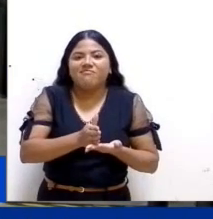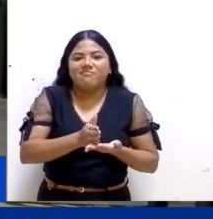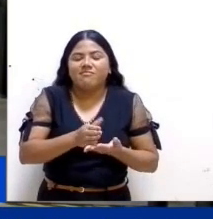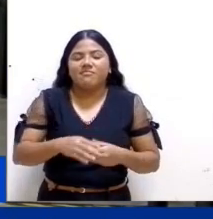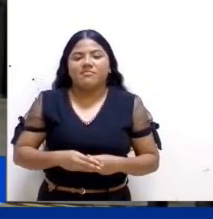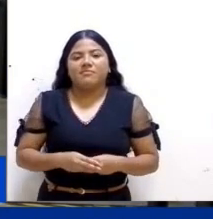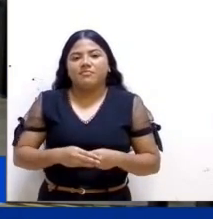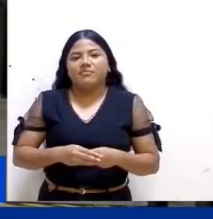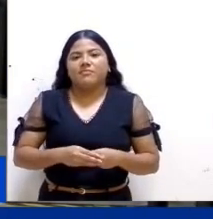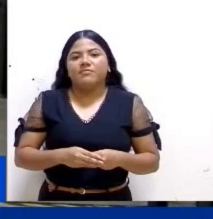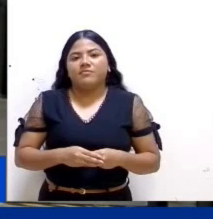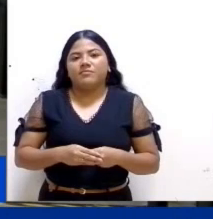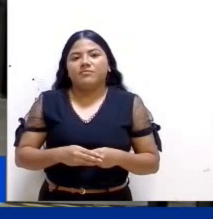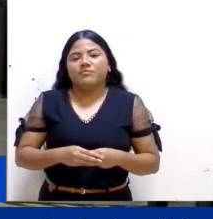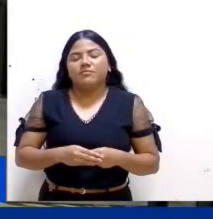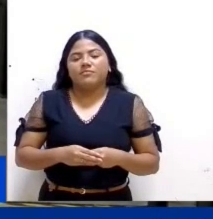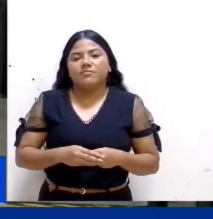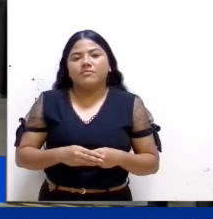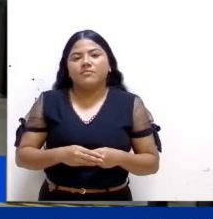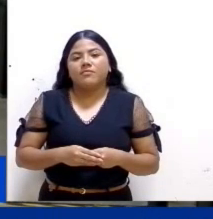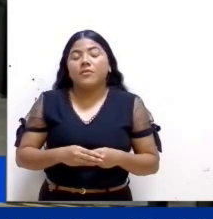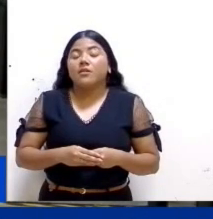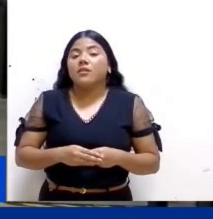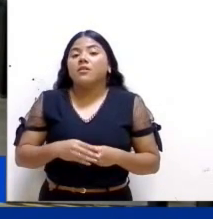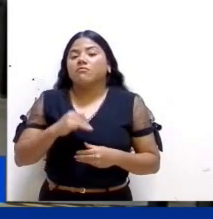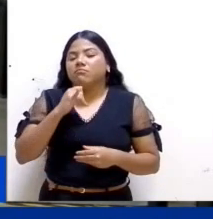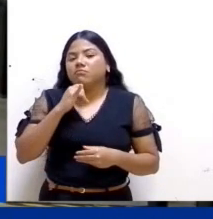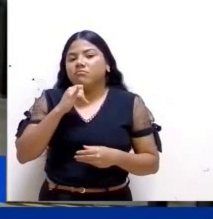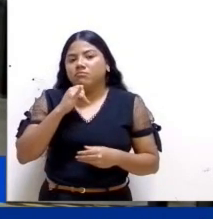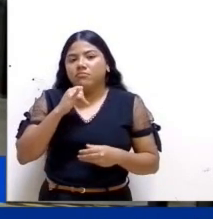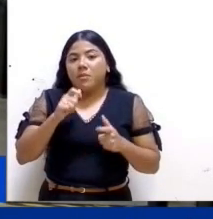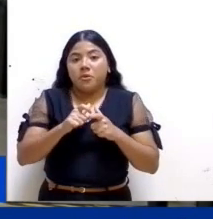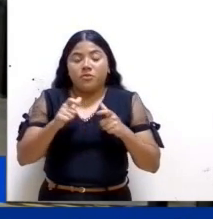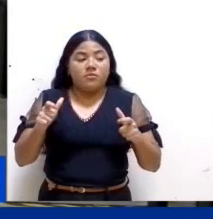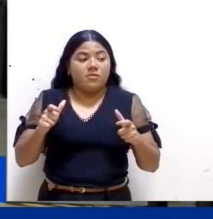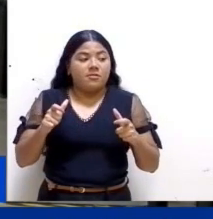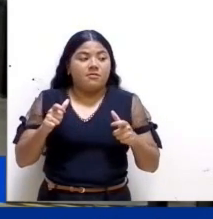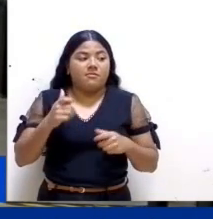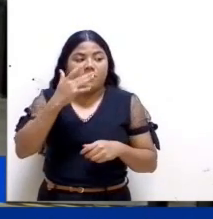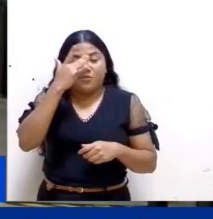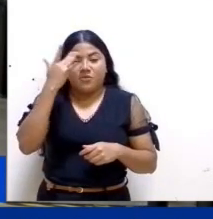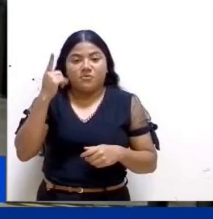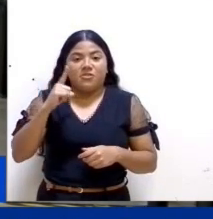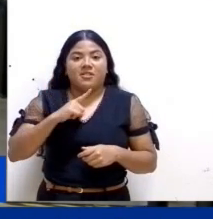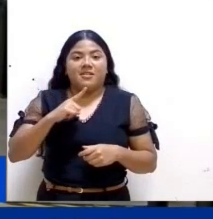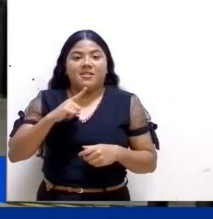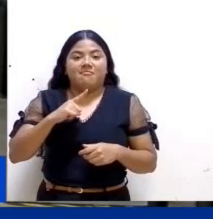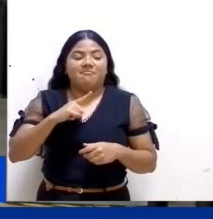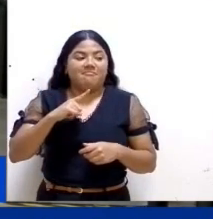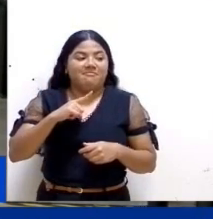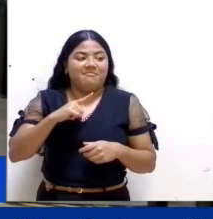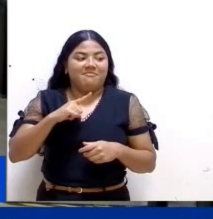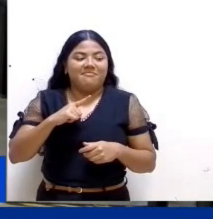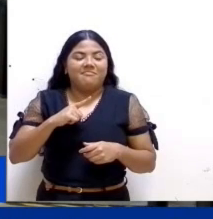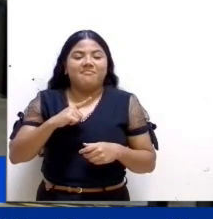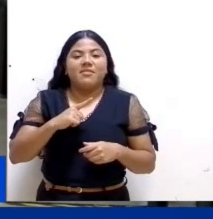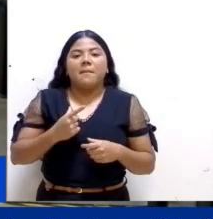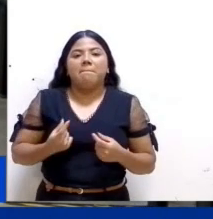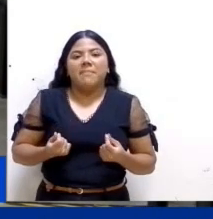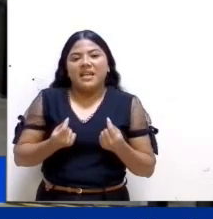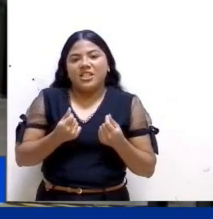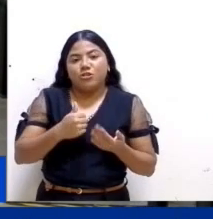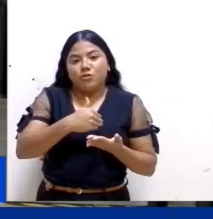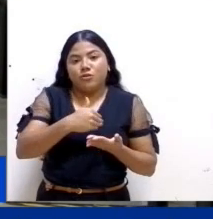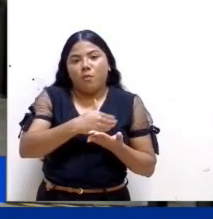bens. A maioria das pessoas são casadas no regime da comunhão parcial de bens. O que